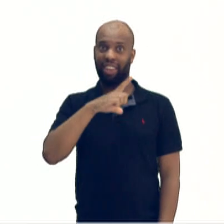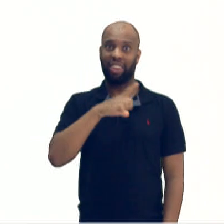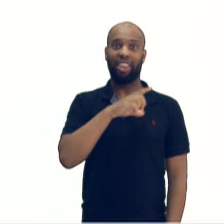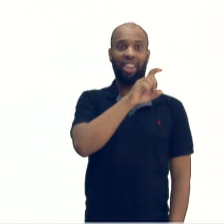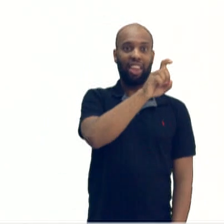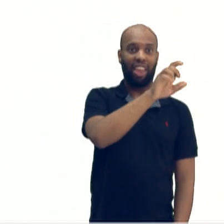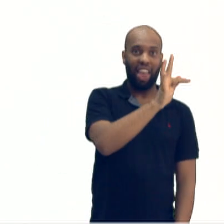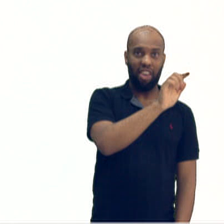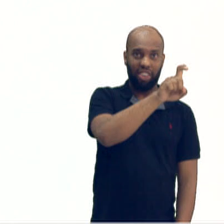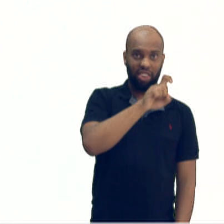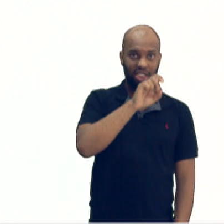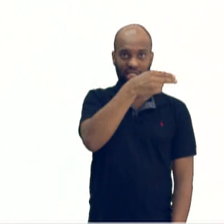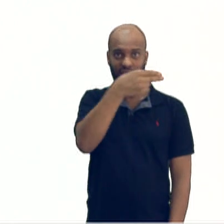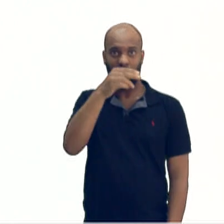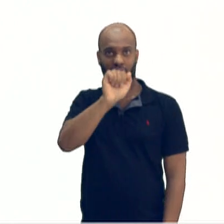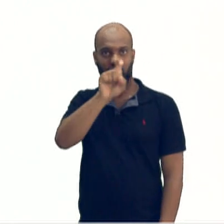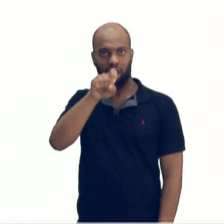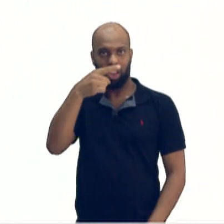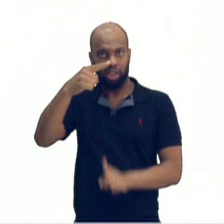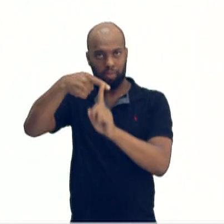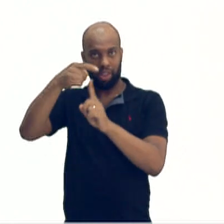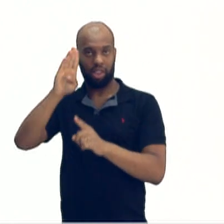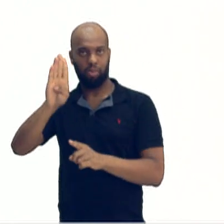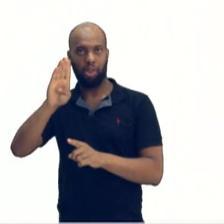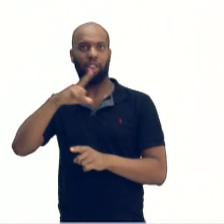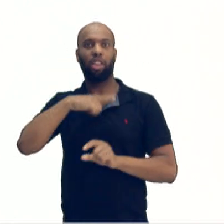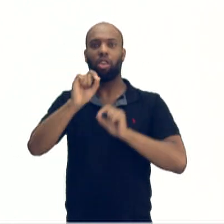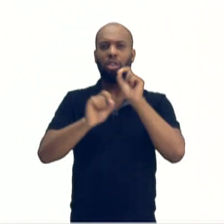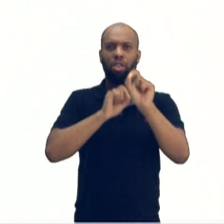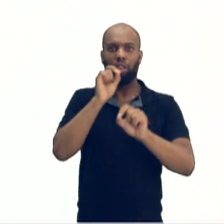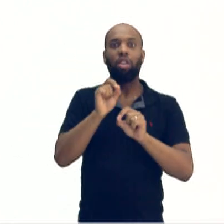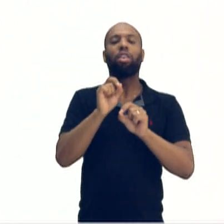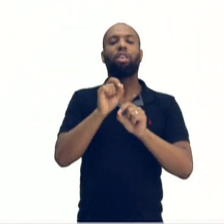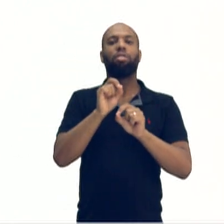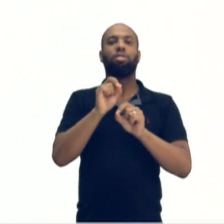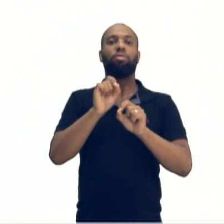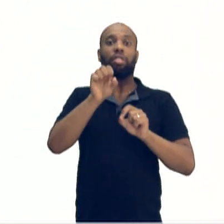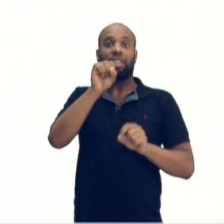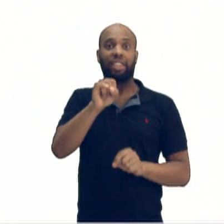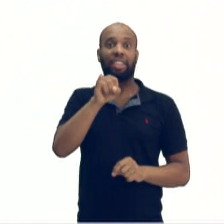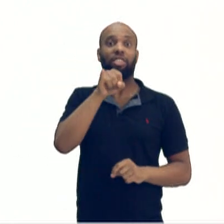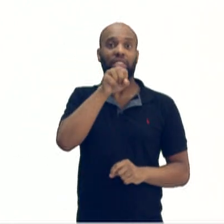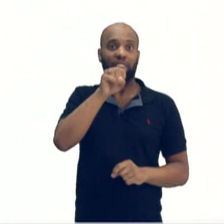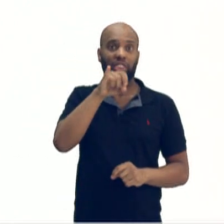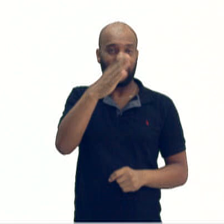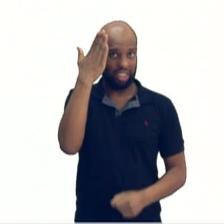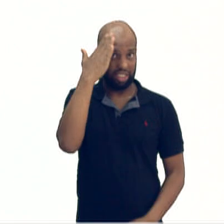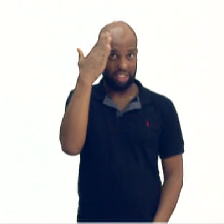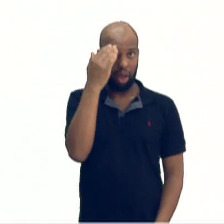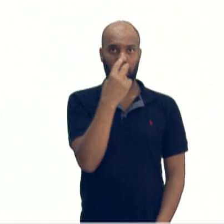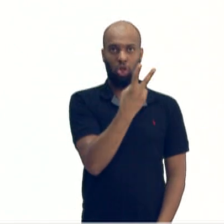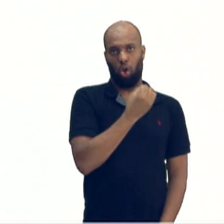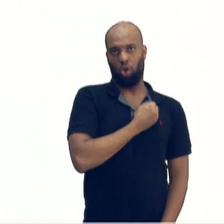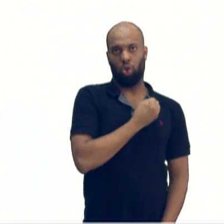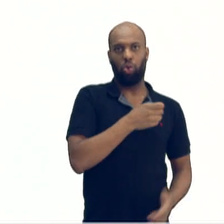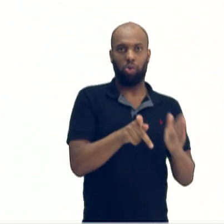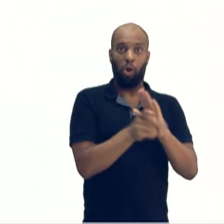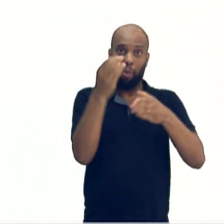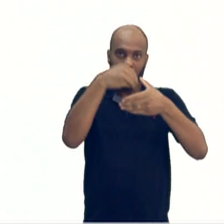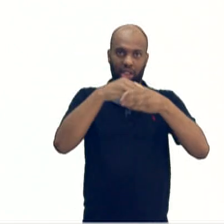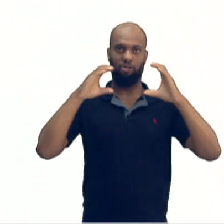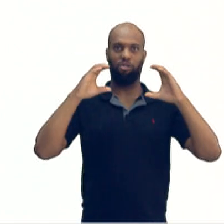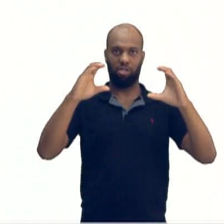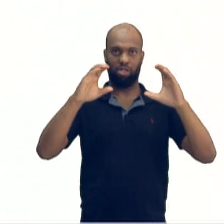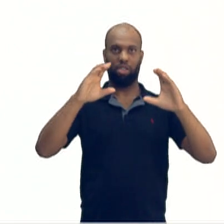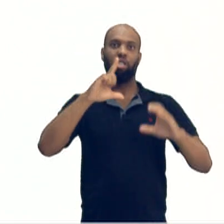x igual a x mais b, ela fica inteiramente determinada quando a gente conhece dois valores das suas funções, tá?